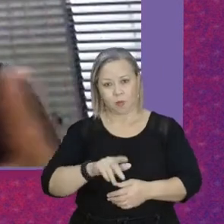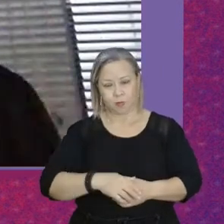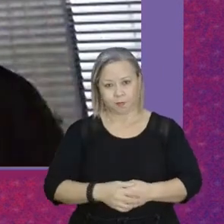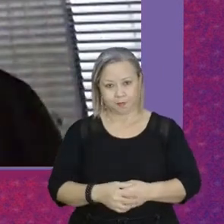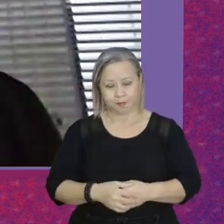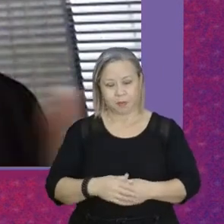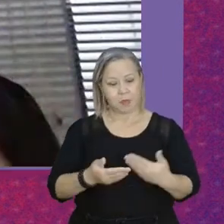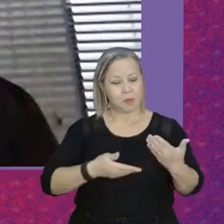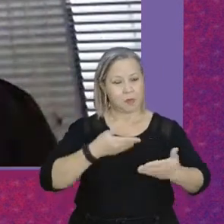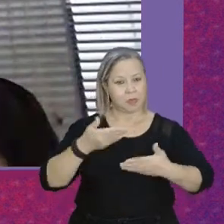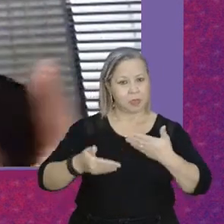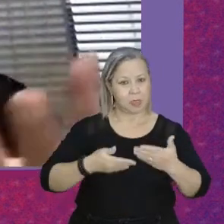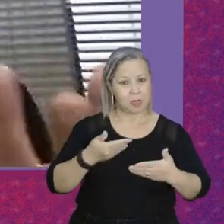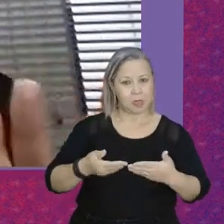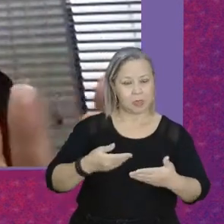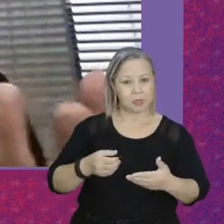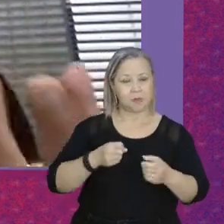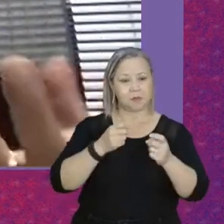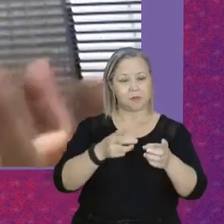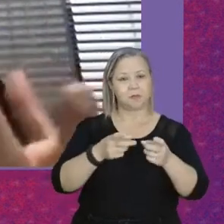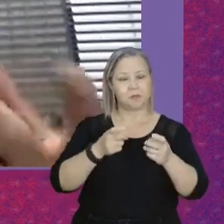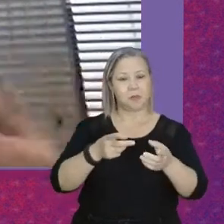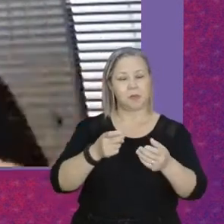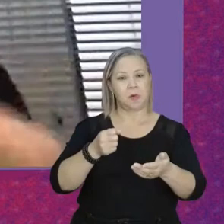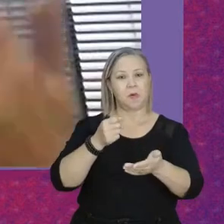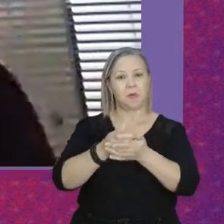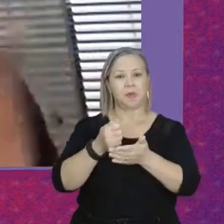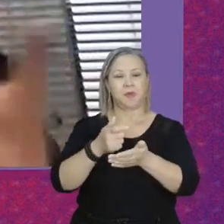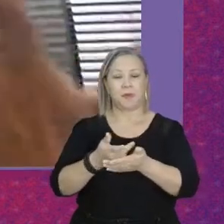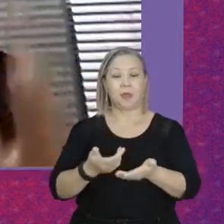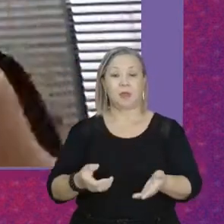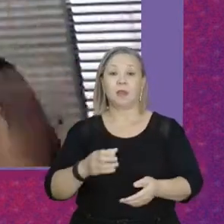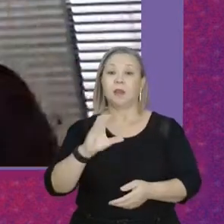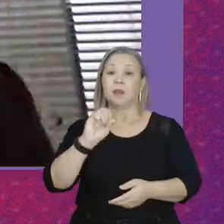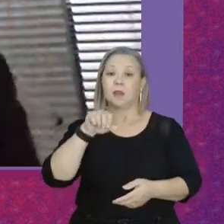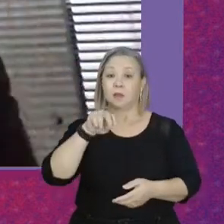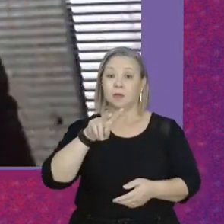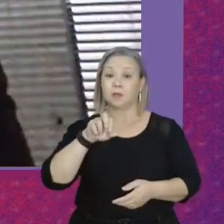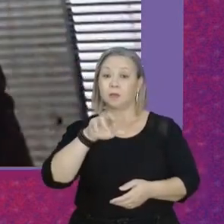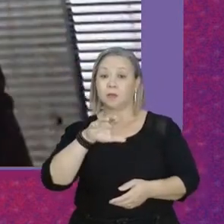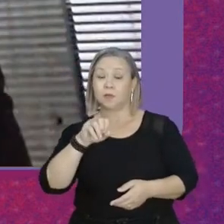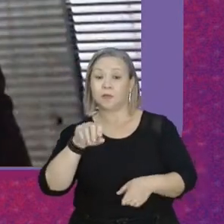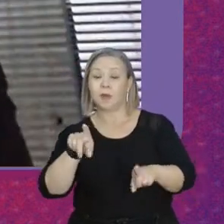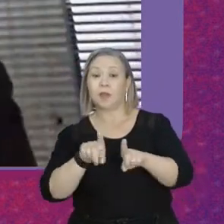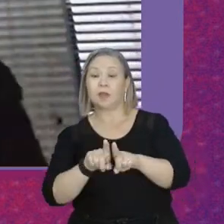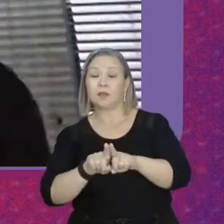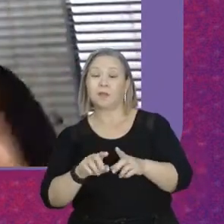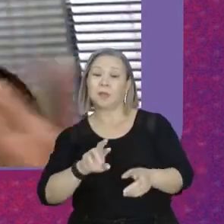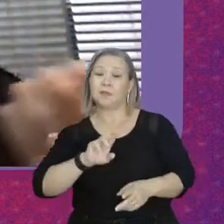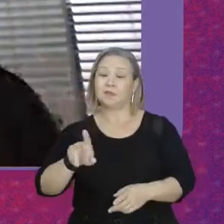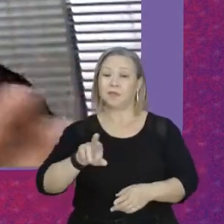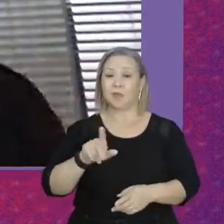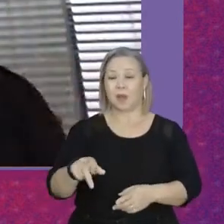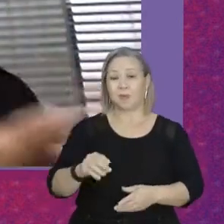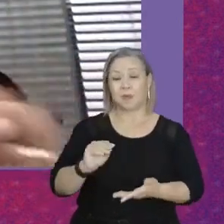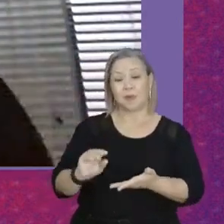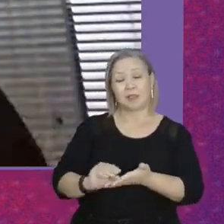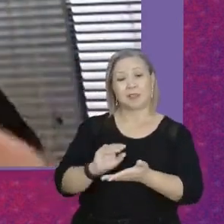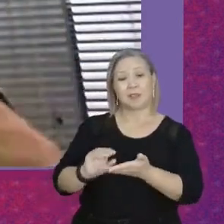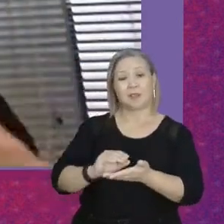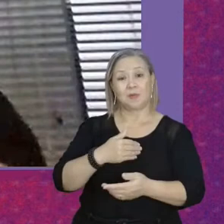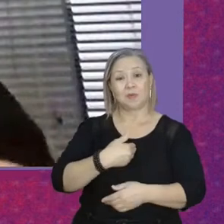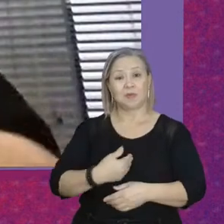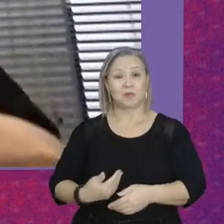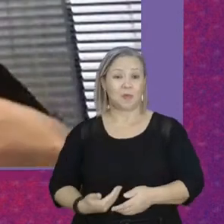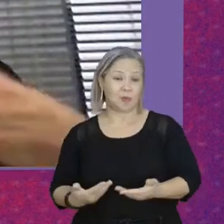essa relação da compra e venda, mas o convênio muitas vezes também o é, porque ele passa recursos públicos